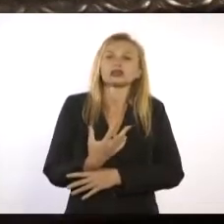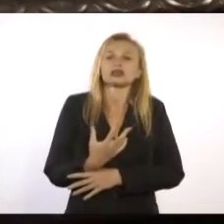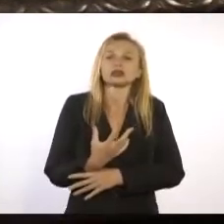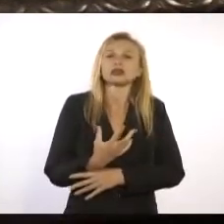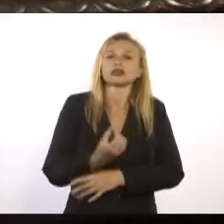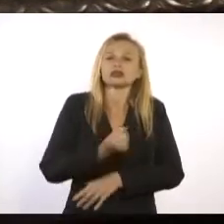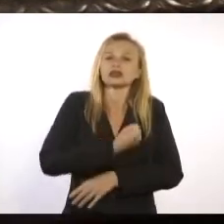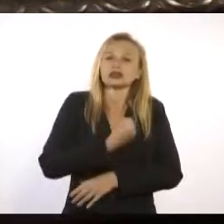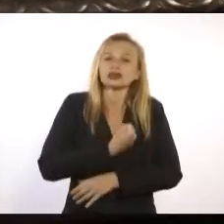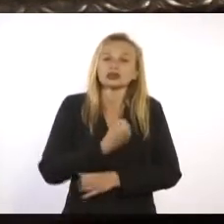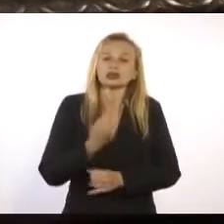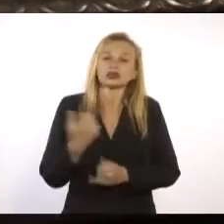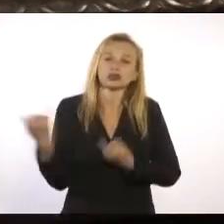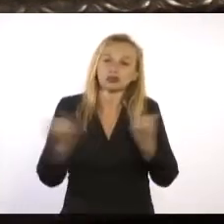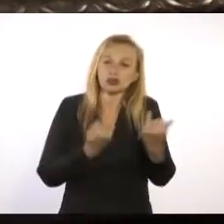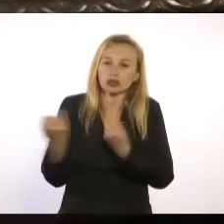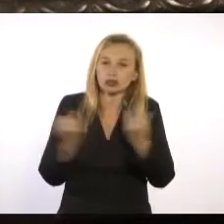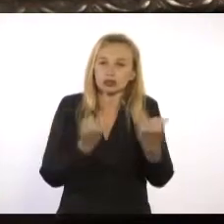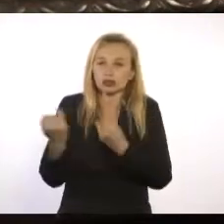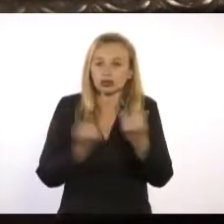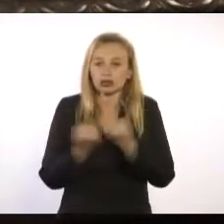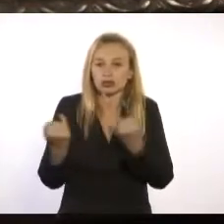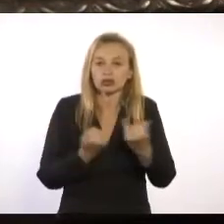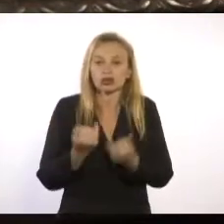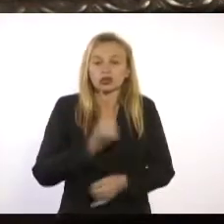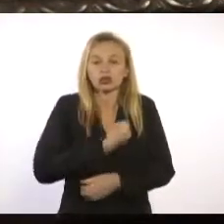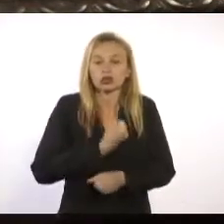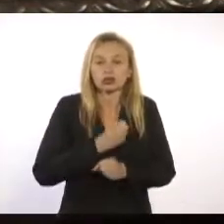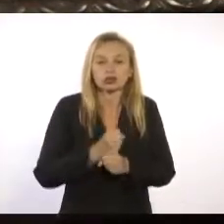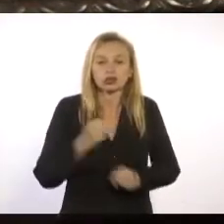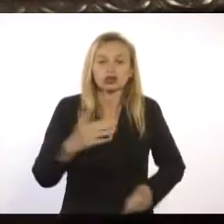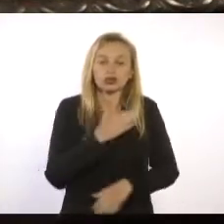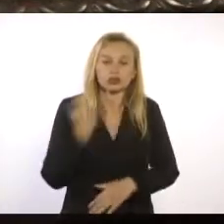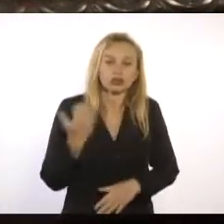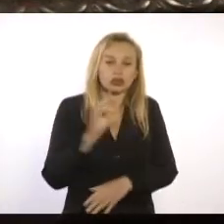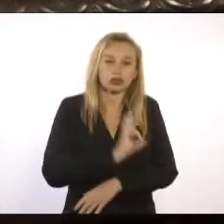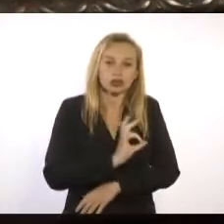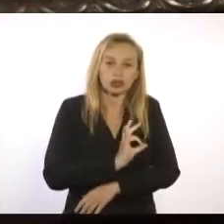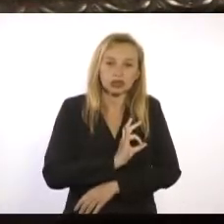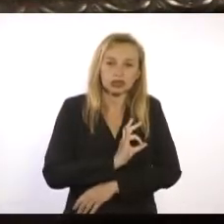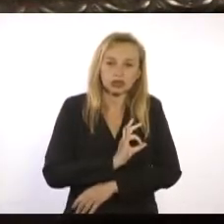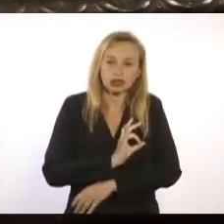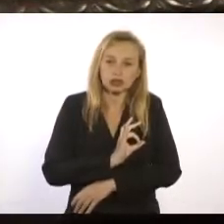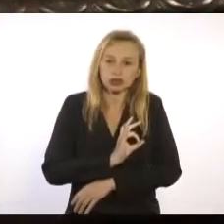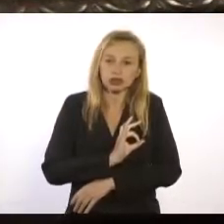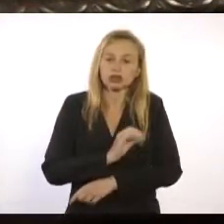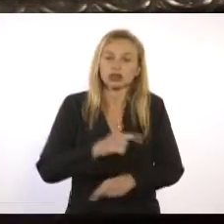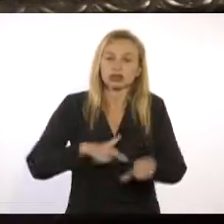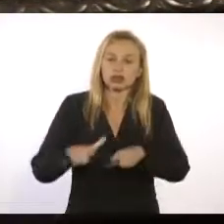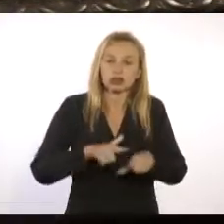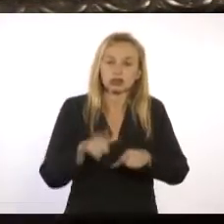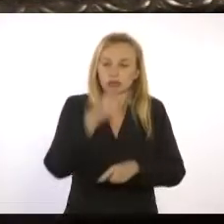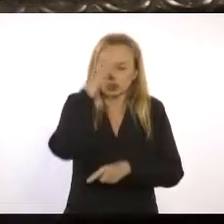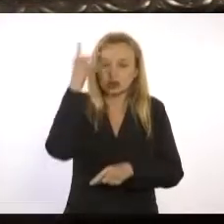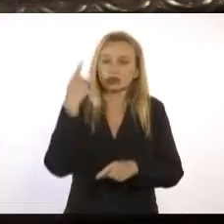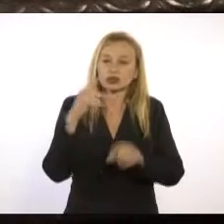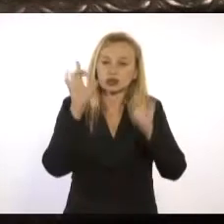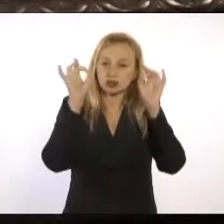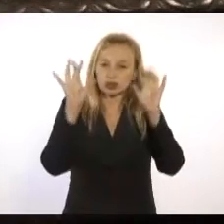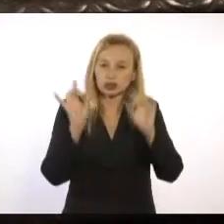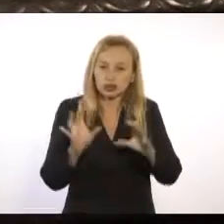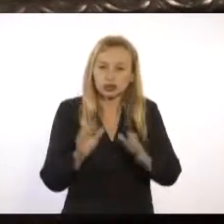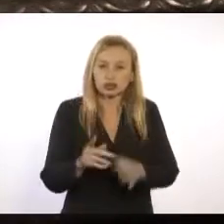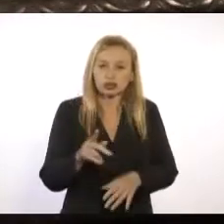dados, informações sobre o aumento da letalidade policial, trabalhando com especialista, trabalhando